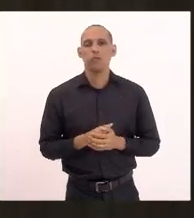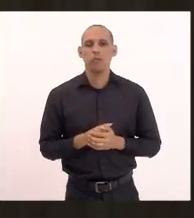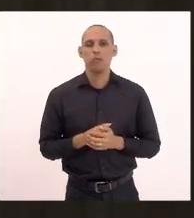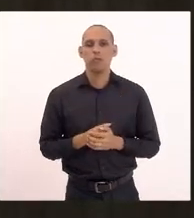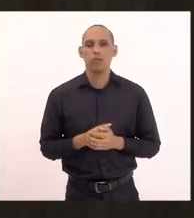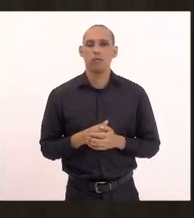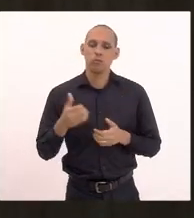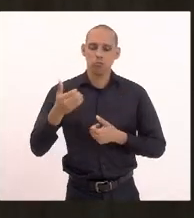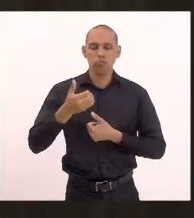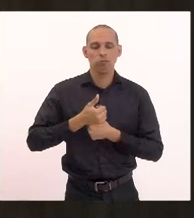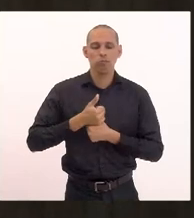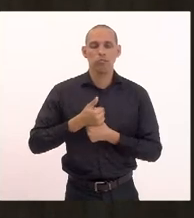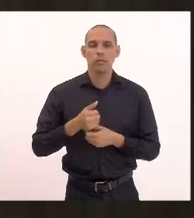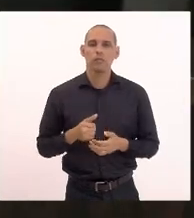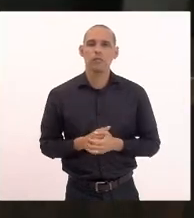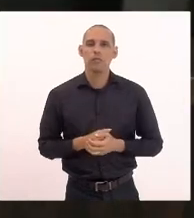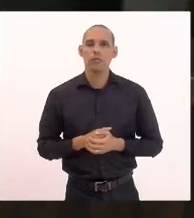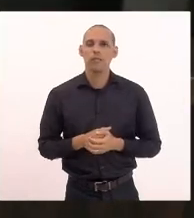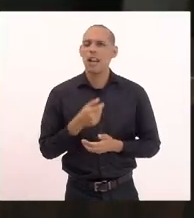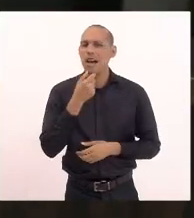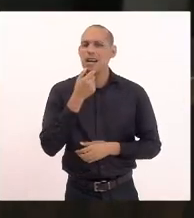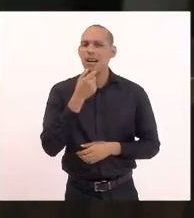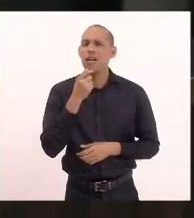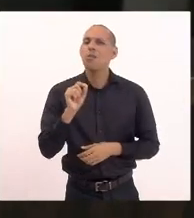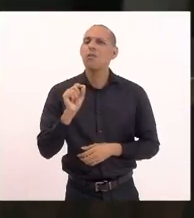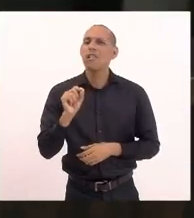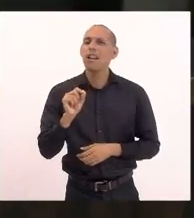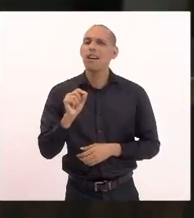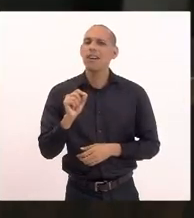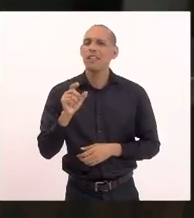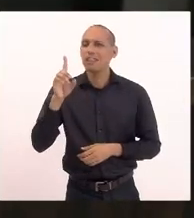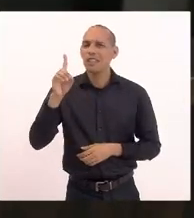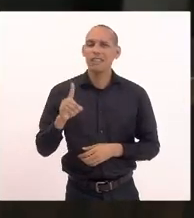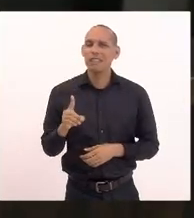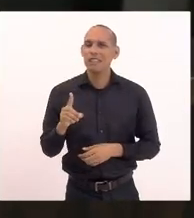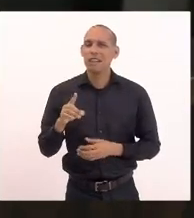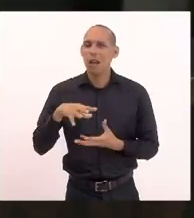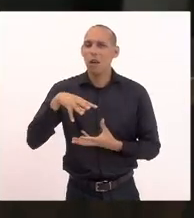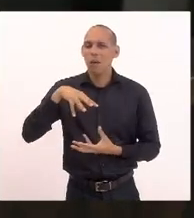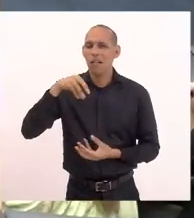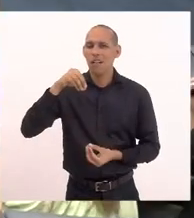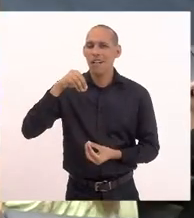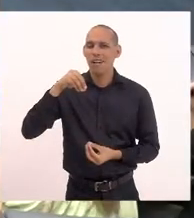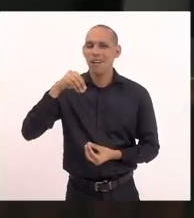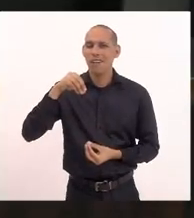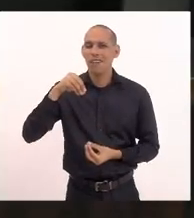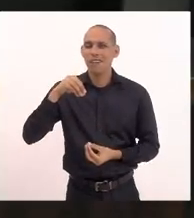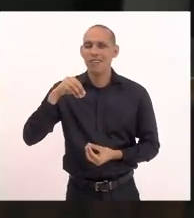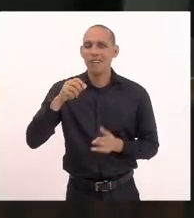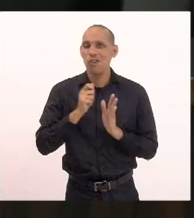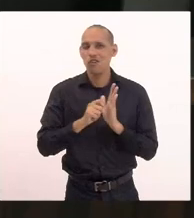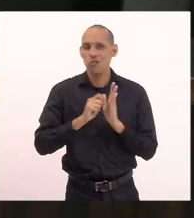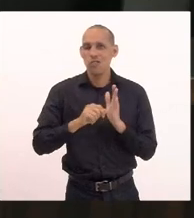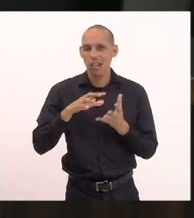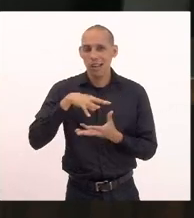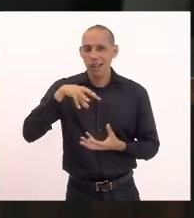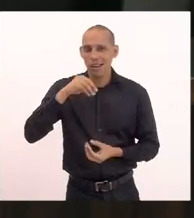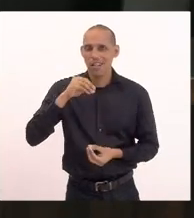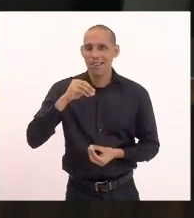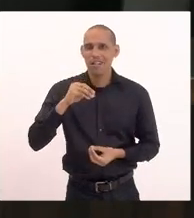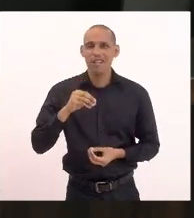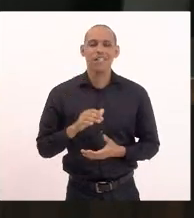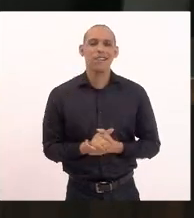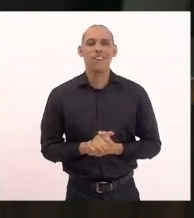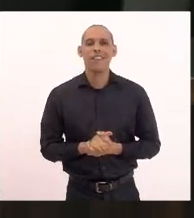por substitutivo. Em inglês, o que significa? Direito fantasma? Como é que é o direito? Escritor fantasma. Escritor fantasma. Pela Comissão de